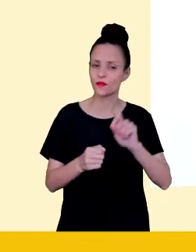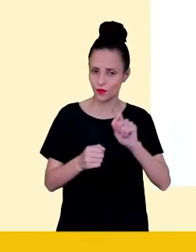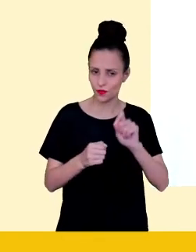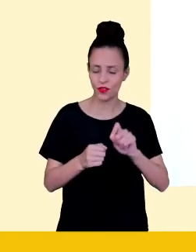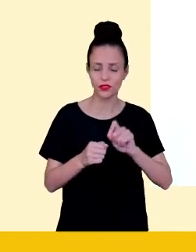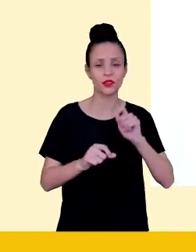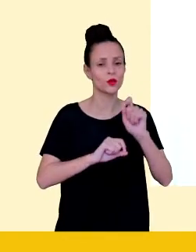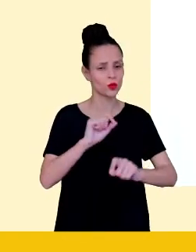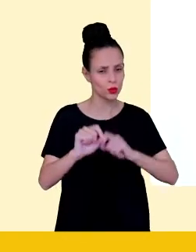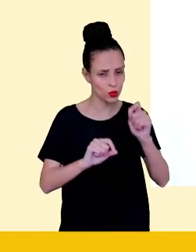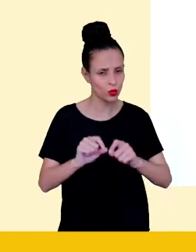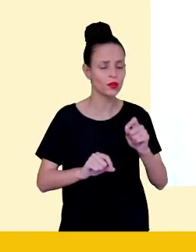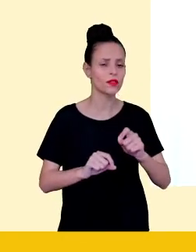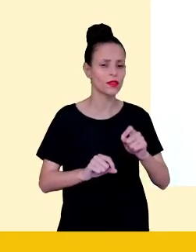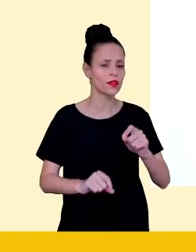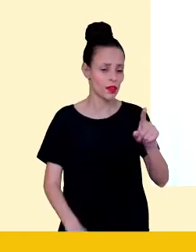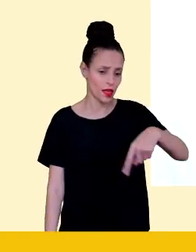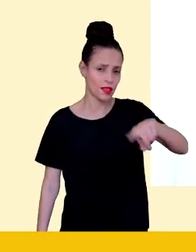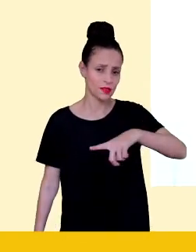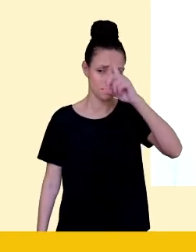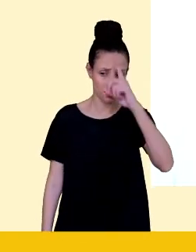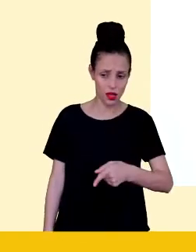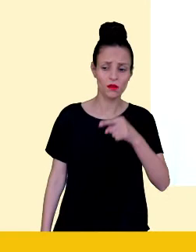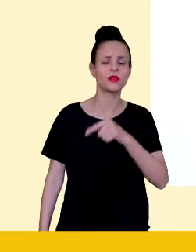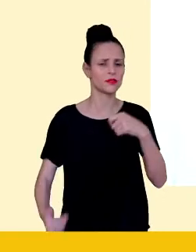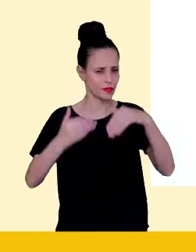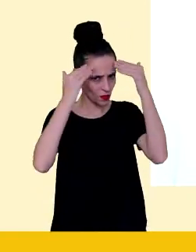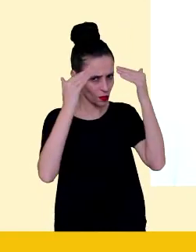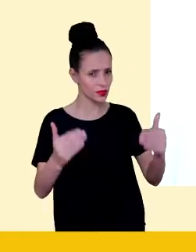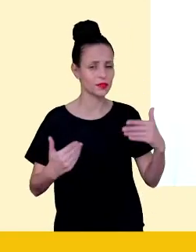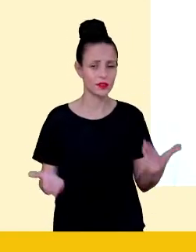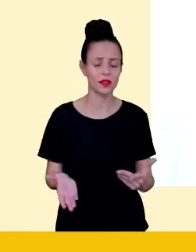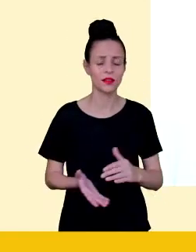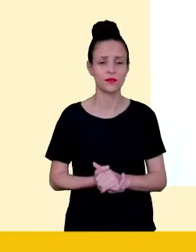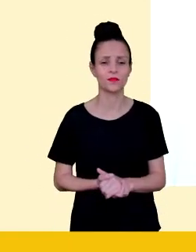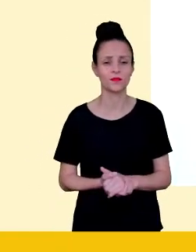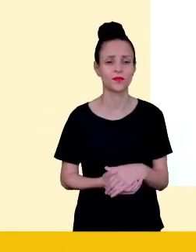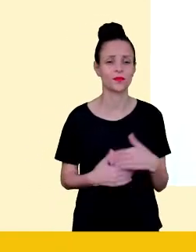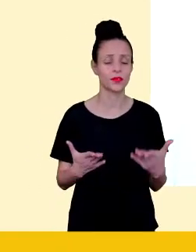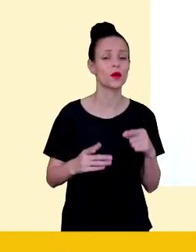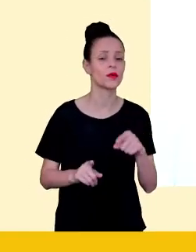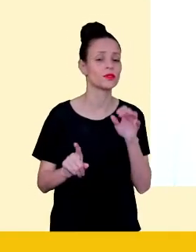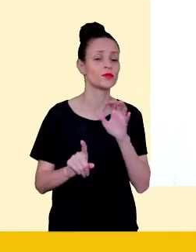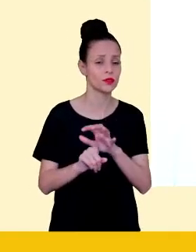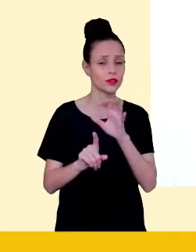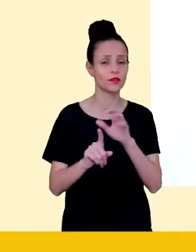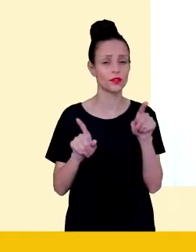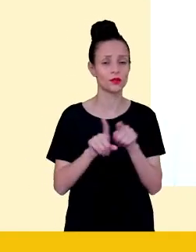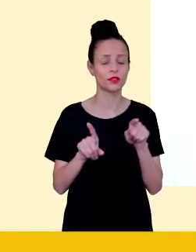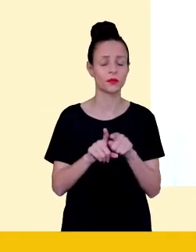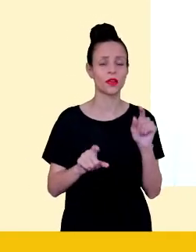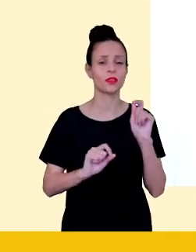eles tinham que executar o que foi determinado para eles, né?